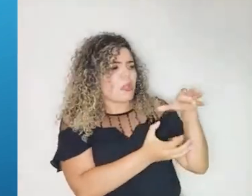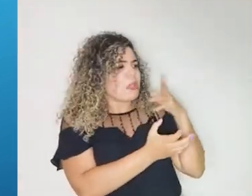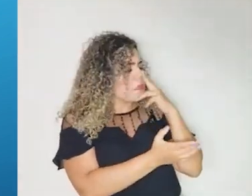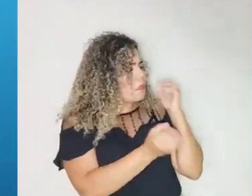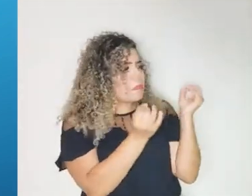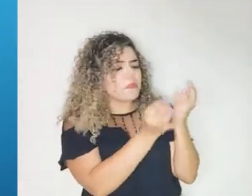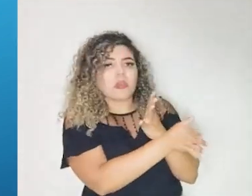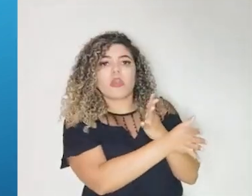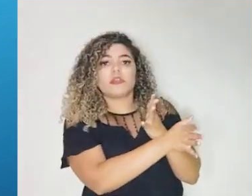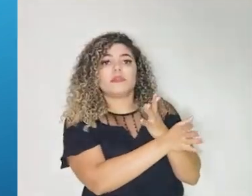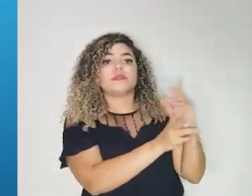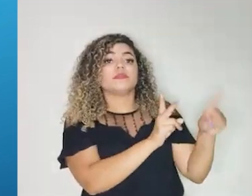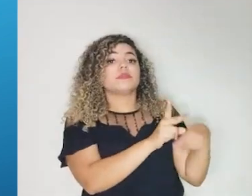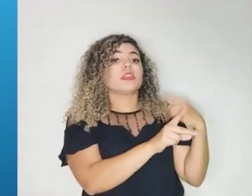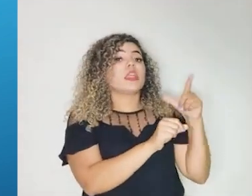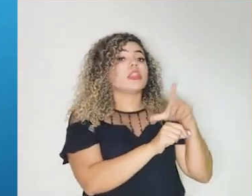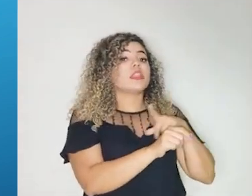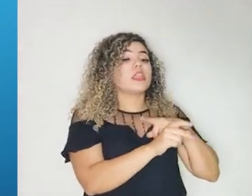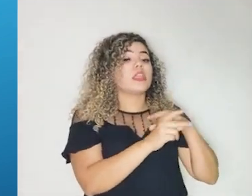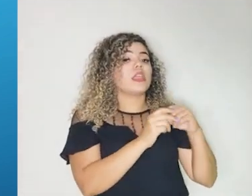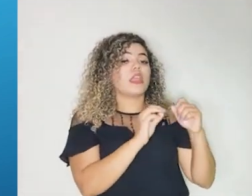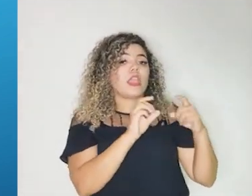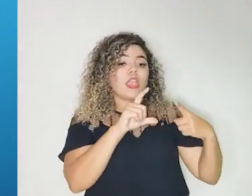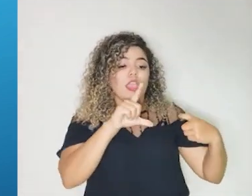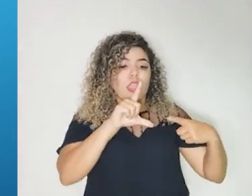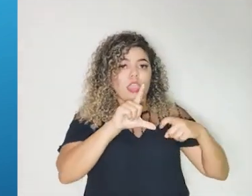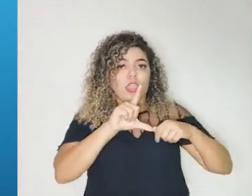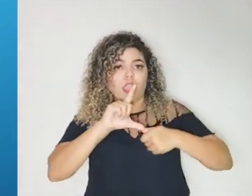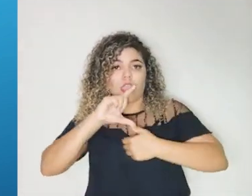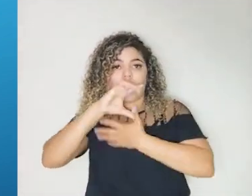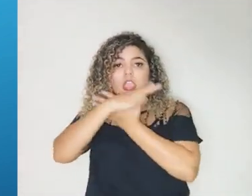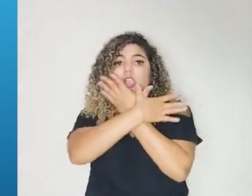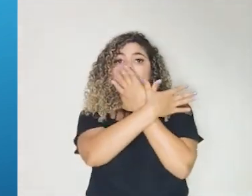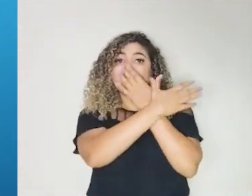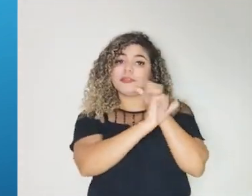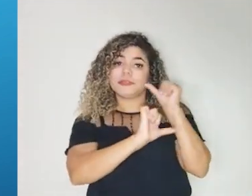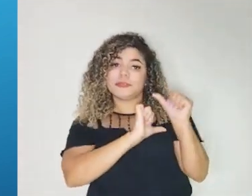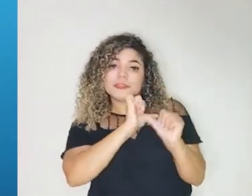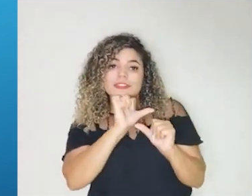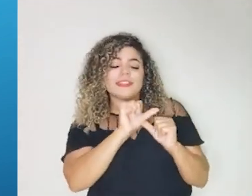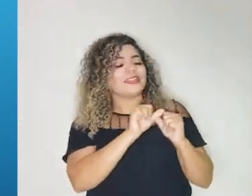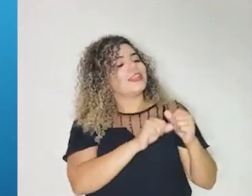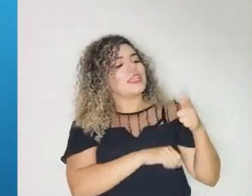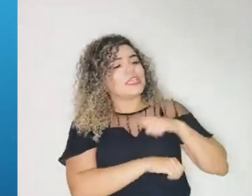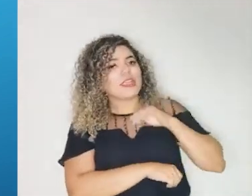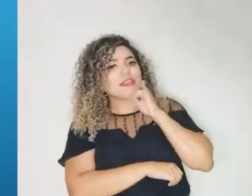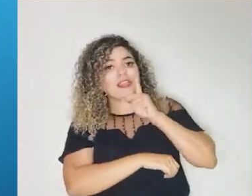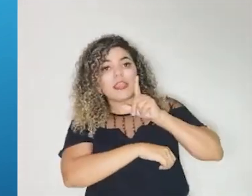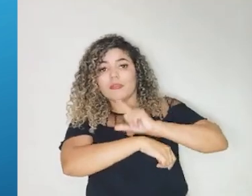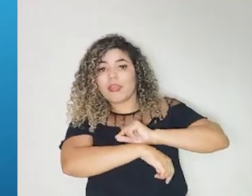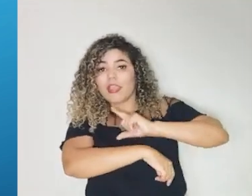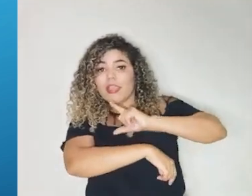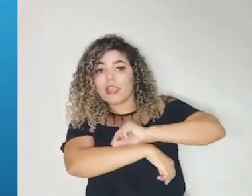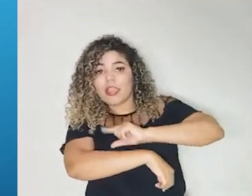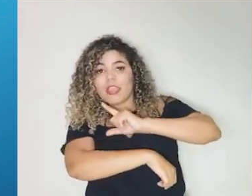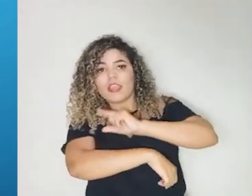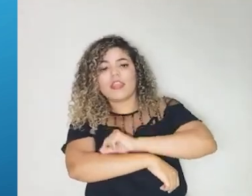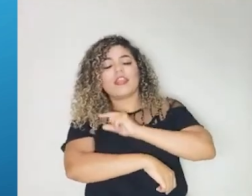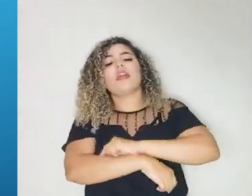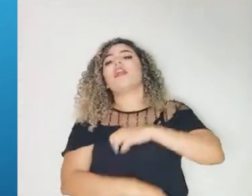adulto. Nós temos aqui a metamorfose intermediária, que tem a presença da ninfa, como aqui o gafanhoto, que é